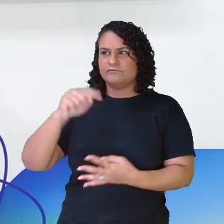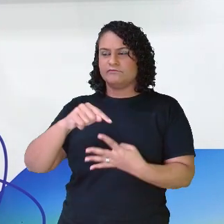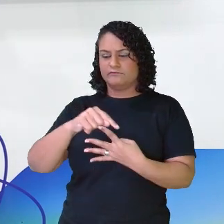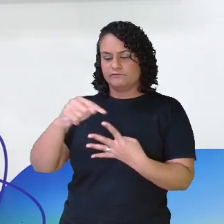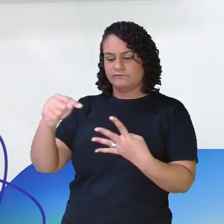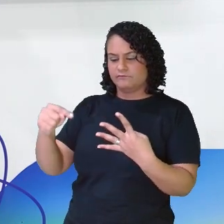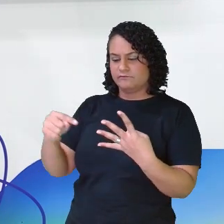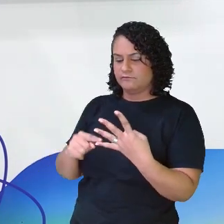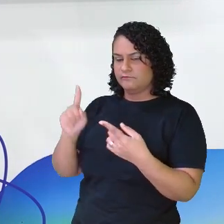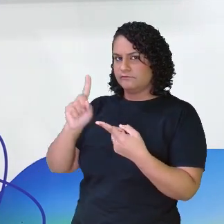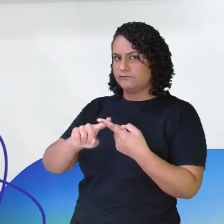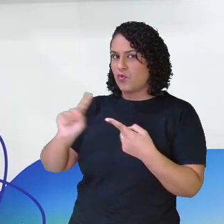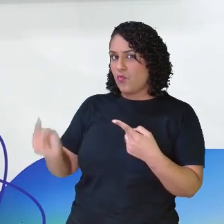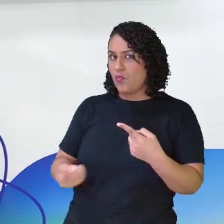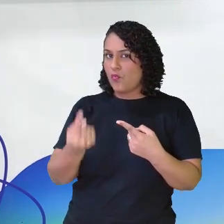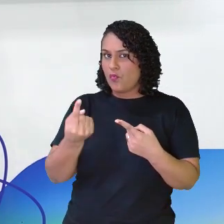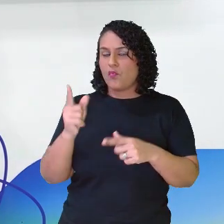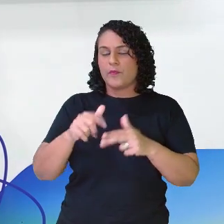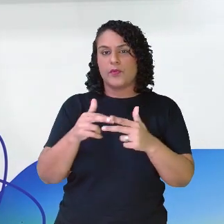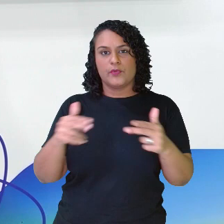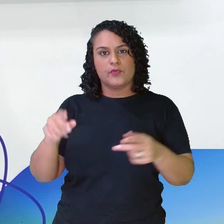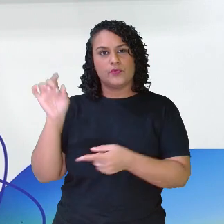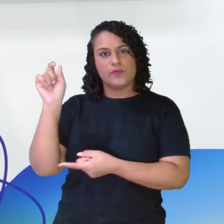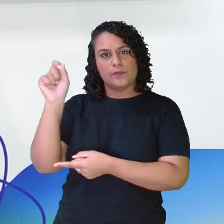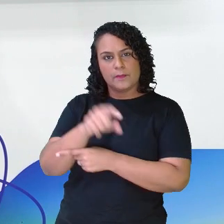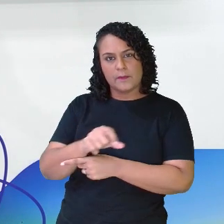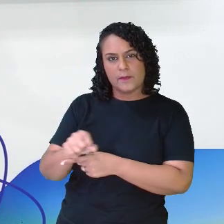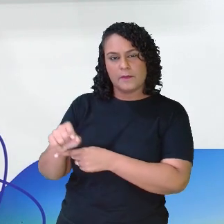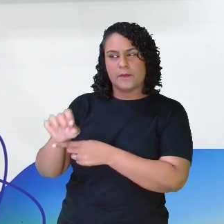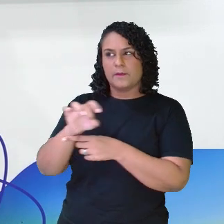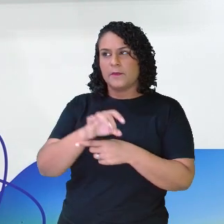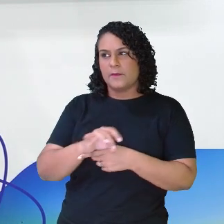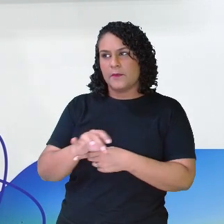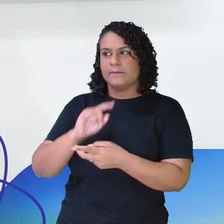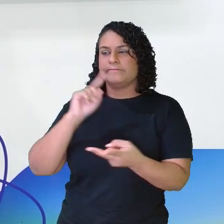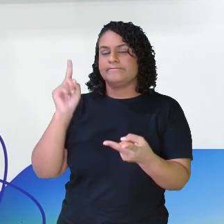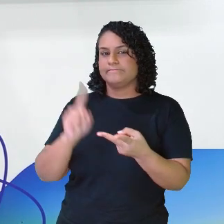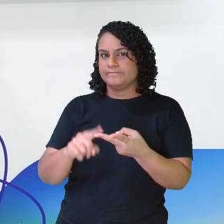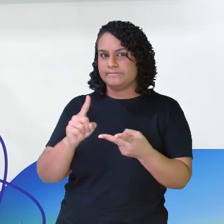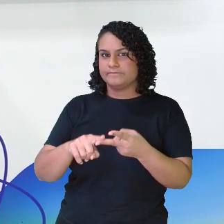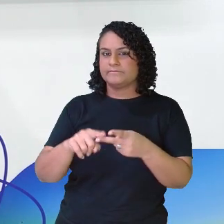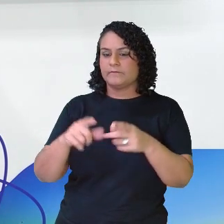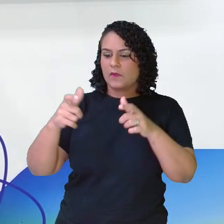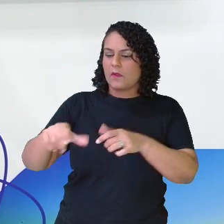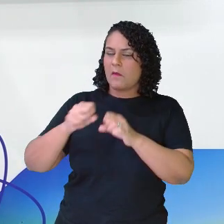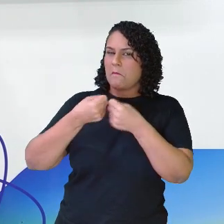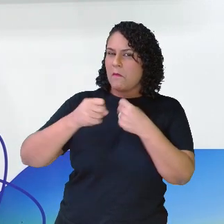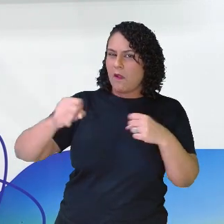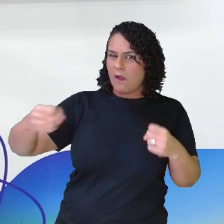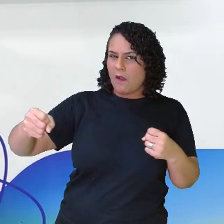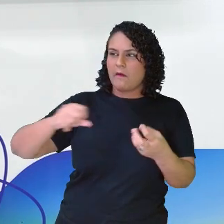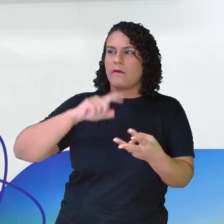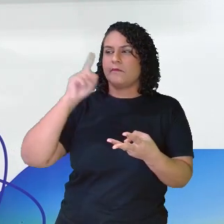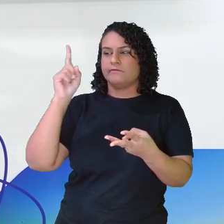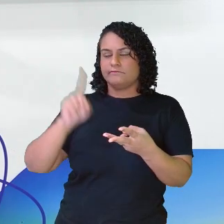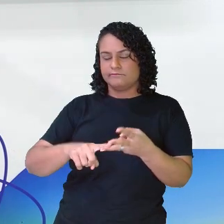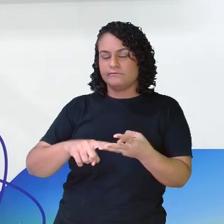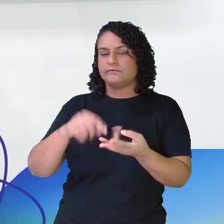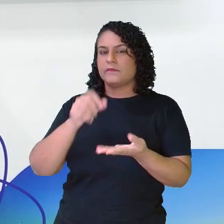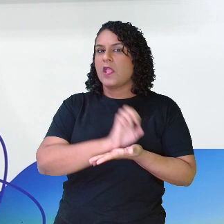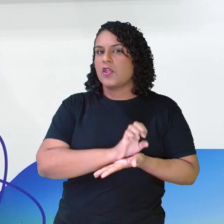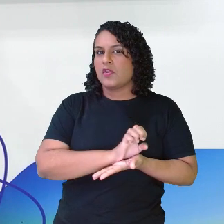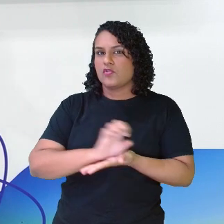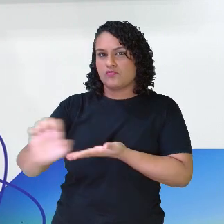monocultura, latifúndio, grandes propriedades de terra, exportação, o que era produzido ia para fora do